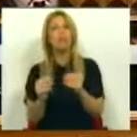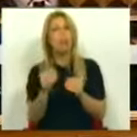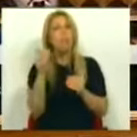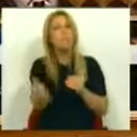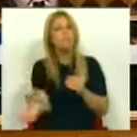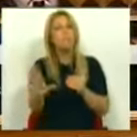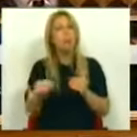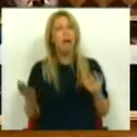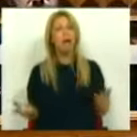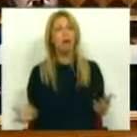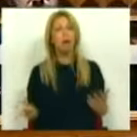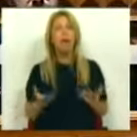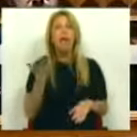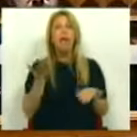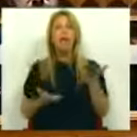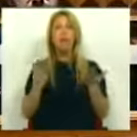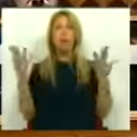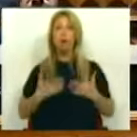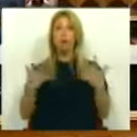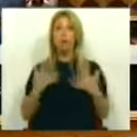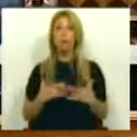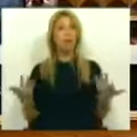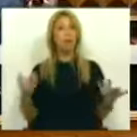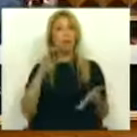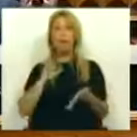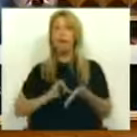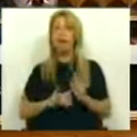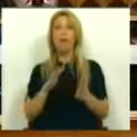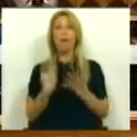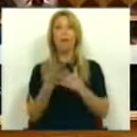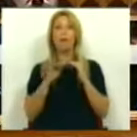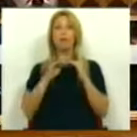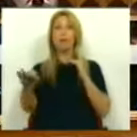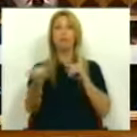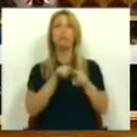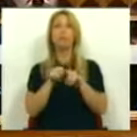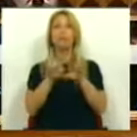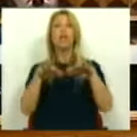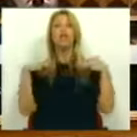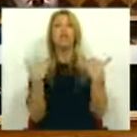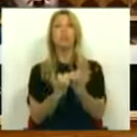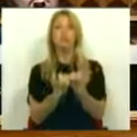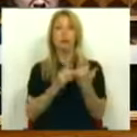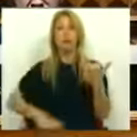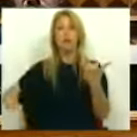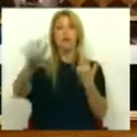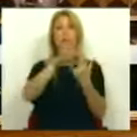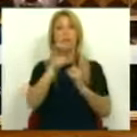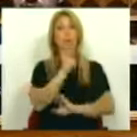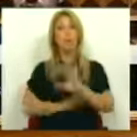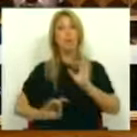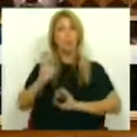O equilíbrio orçamental é uma componente essencial da estabilidade política e social do espaço